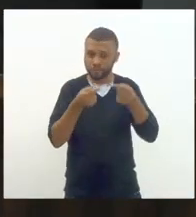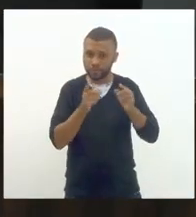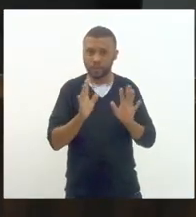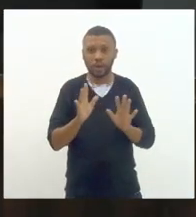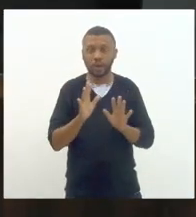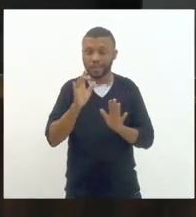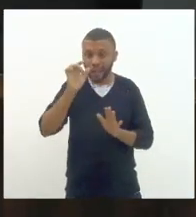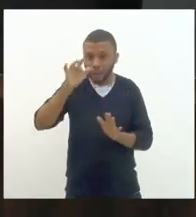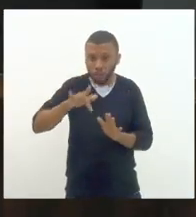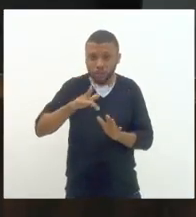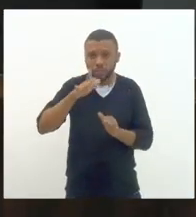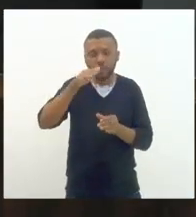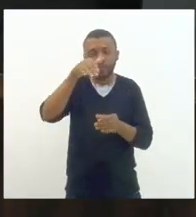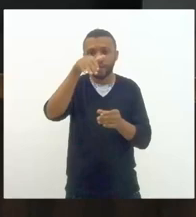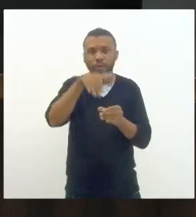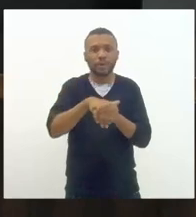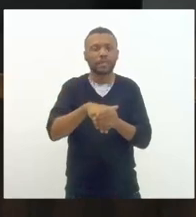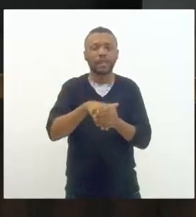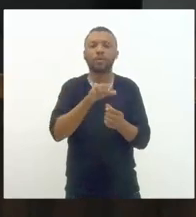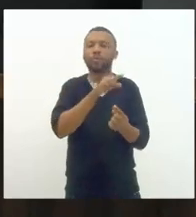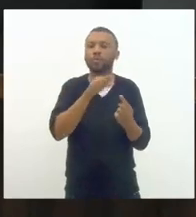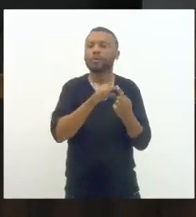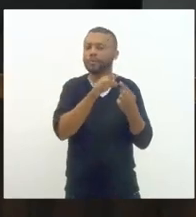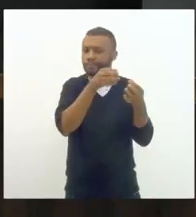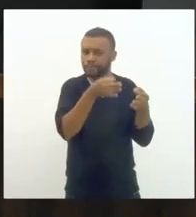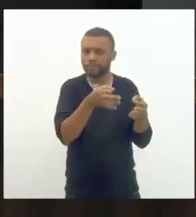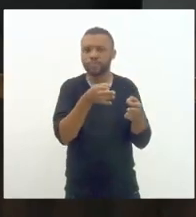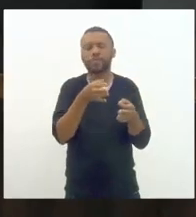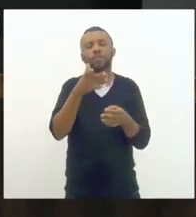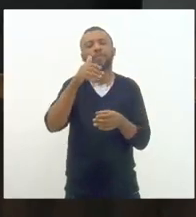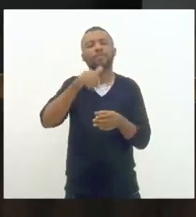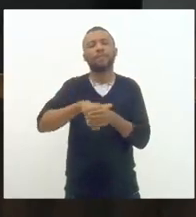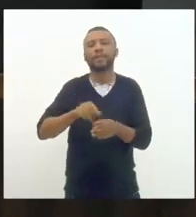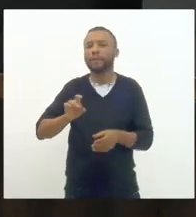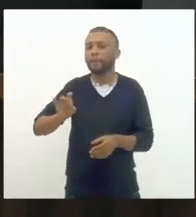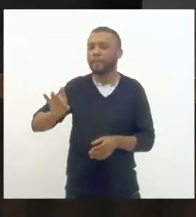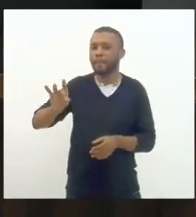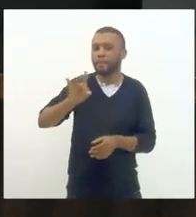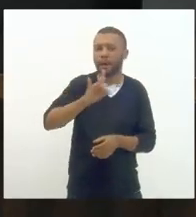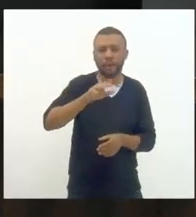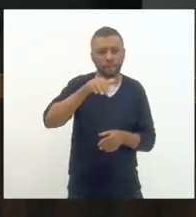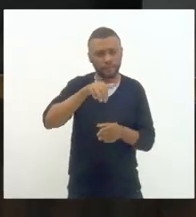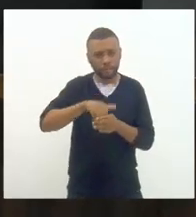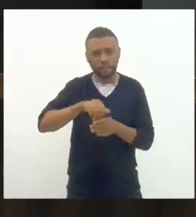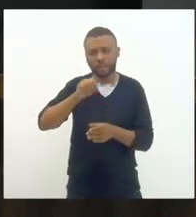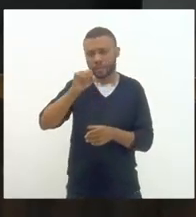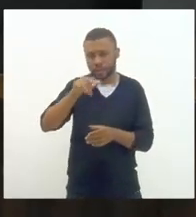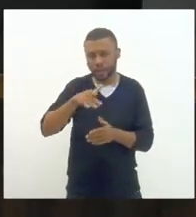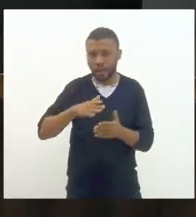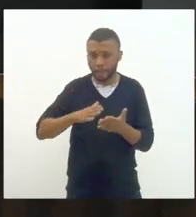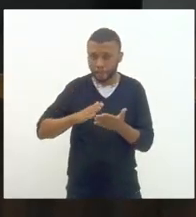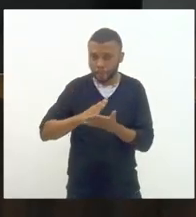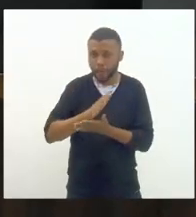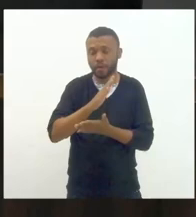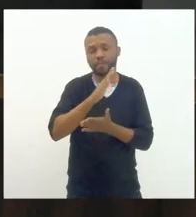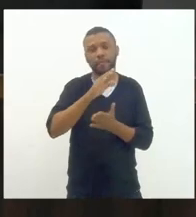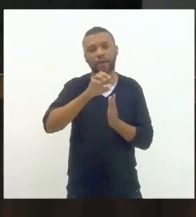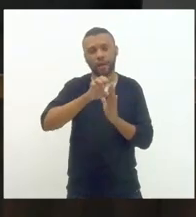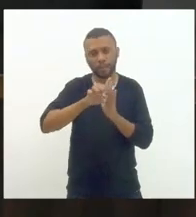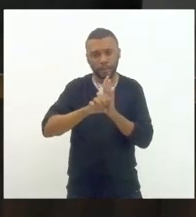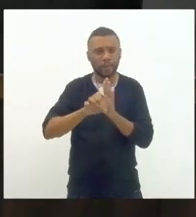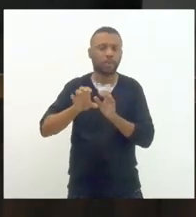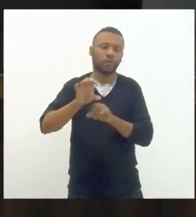última, botei de propósito. Então vamos à votação nominal. Votando sim, aprova a emenda em primeira discussão.